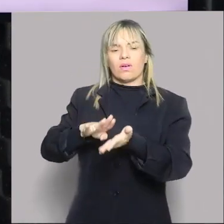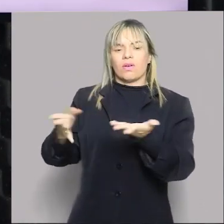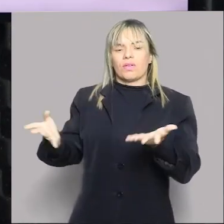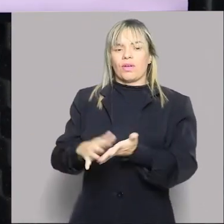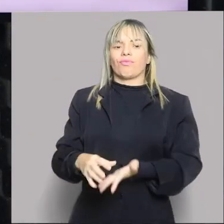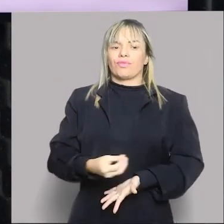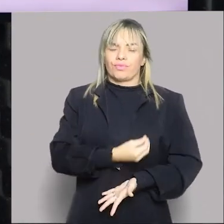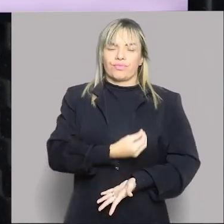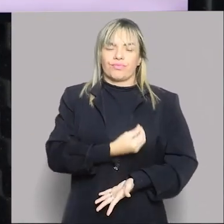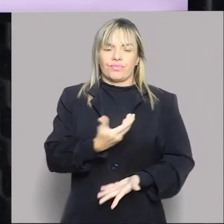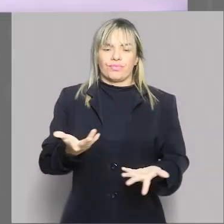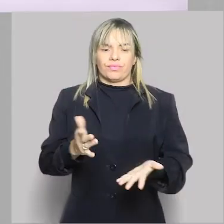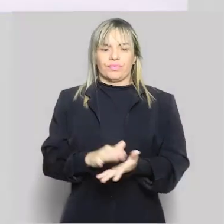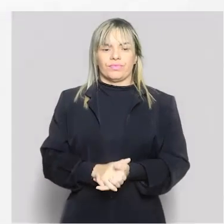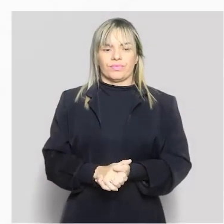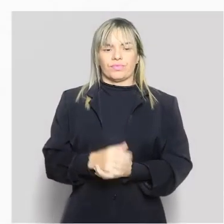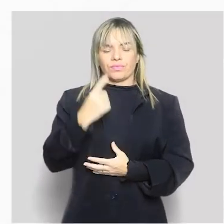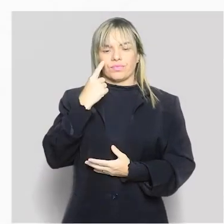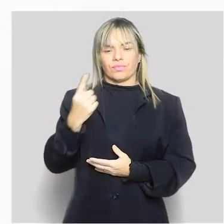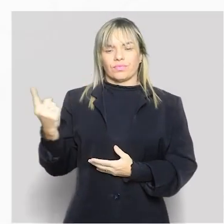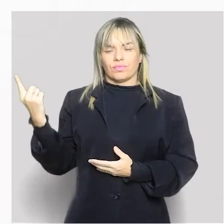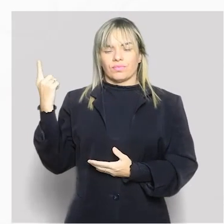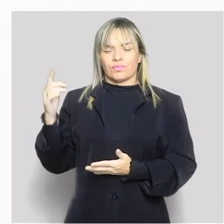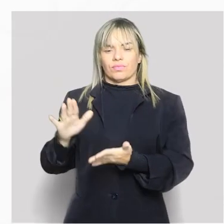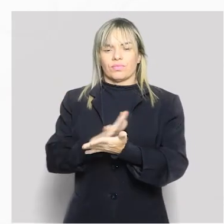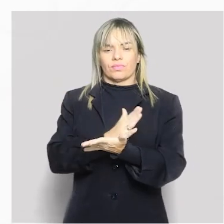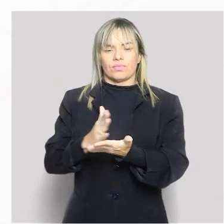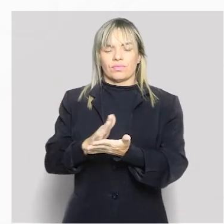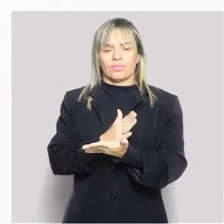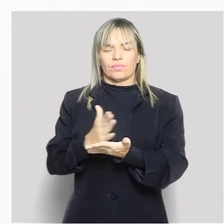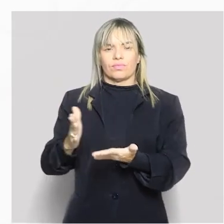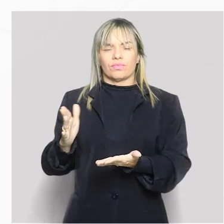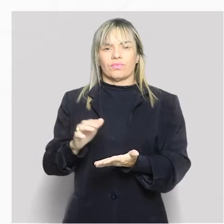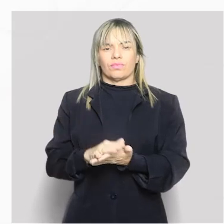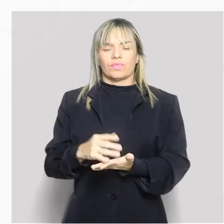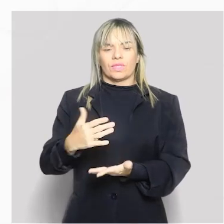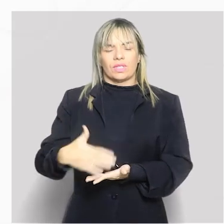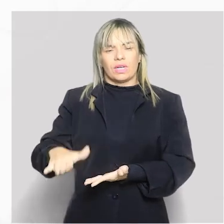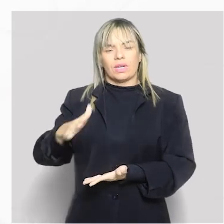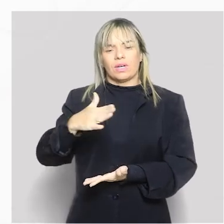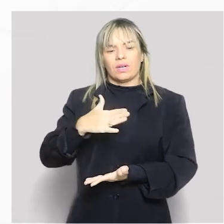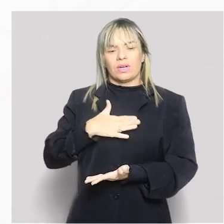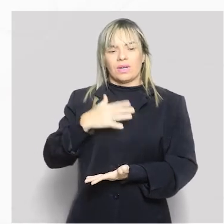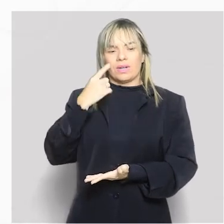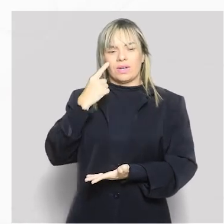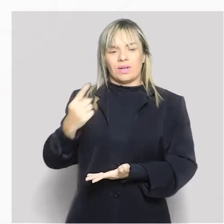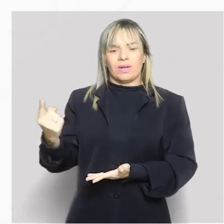de vocês. Eu trouxe aqui alguma coisa da minha geração para chocar vocês, né?